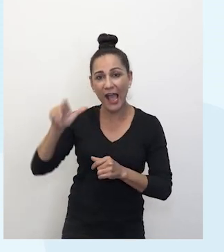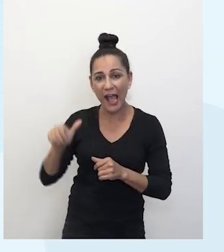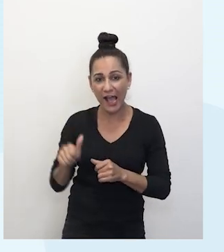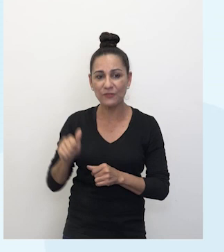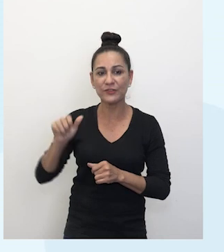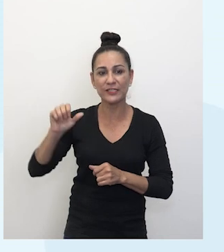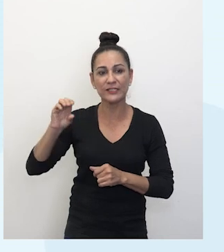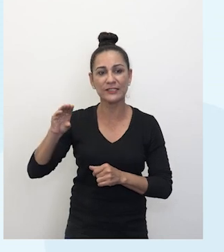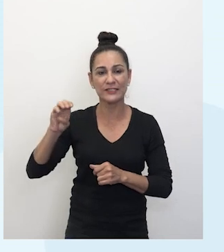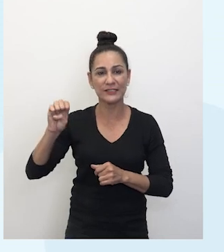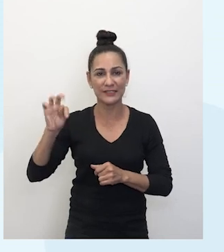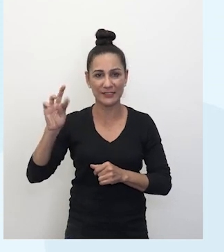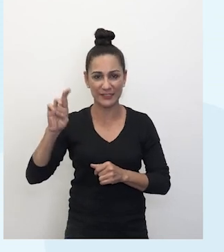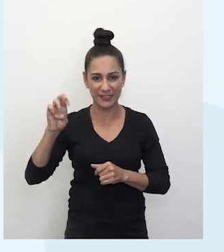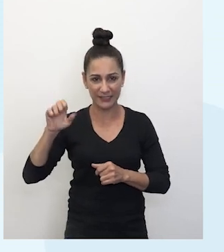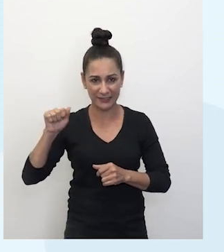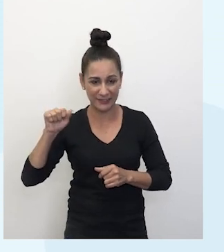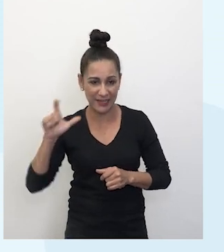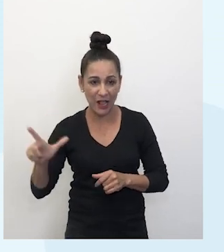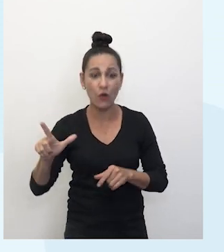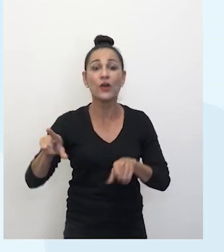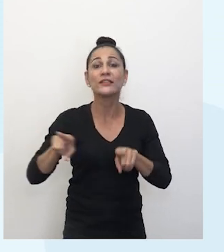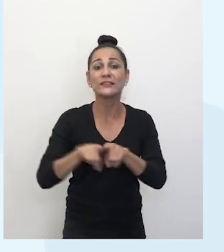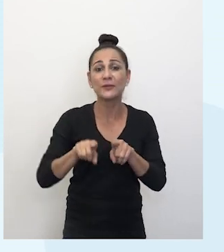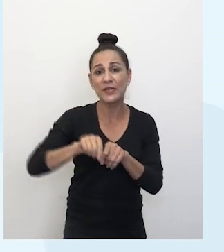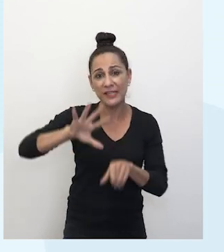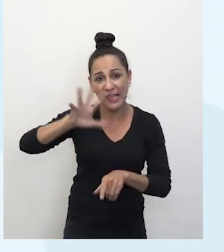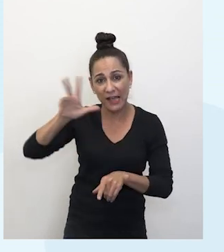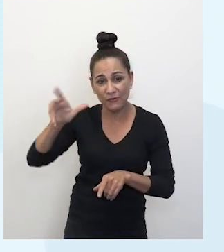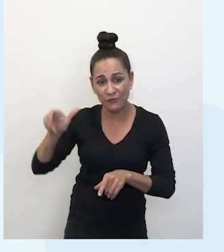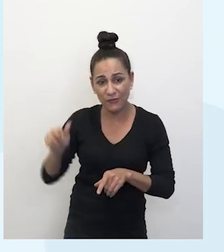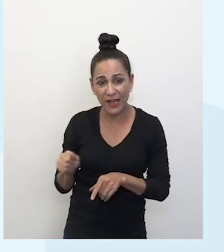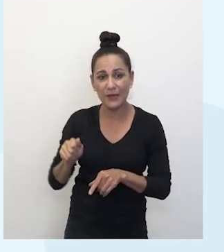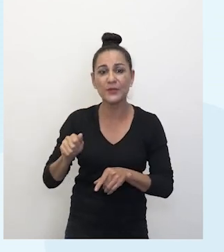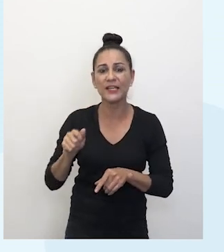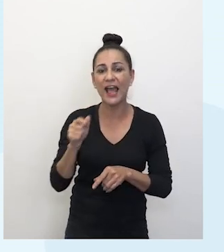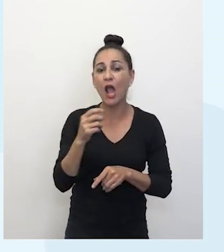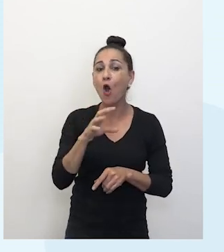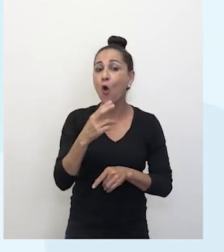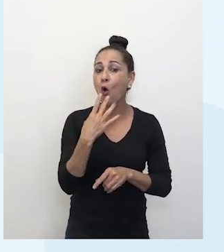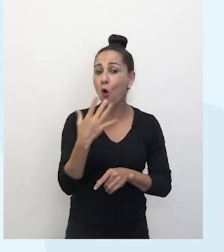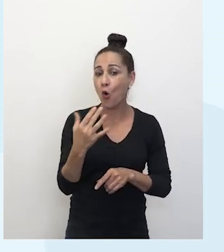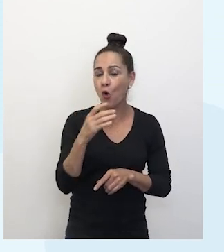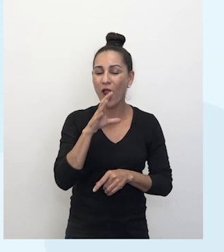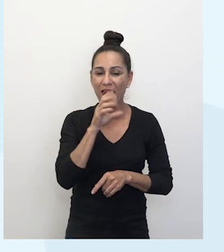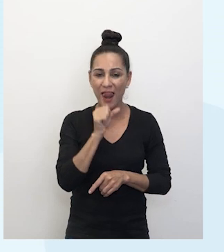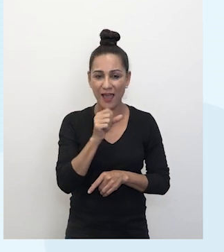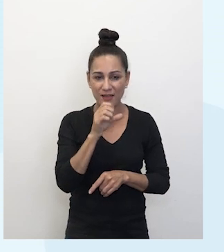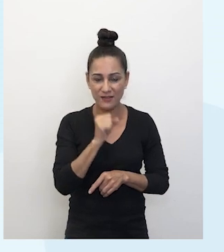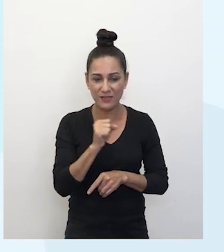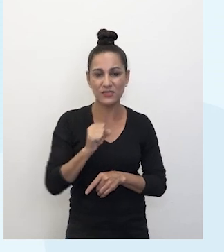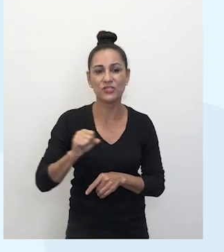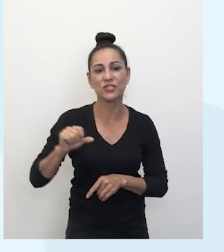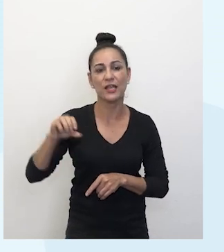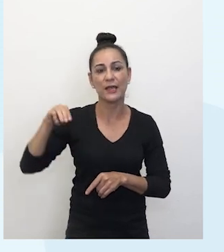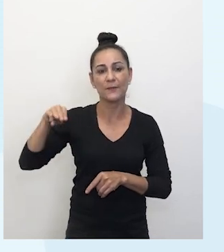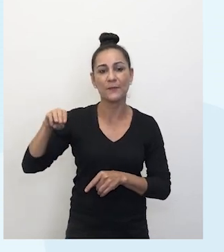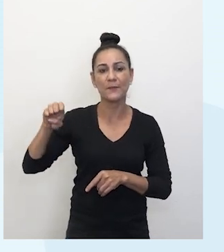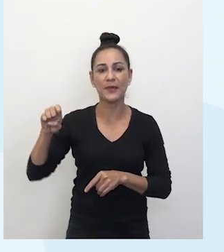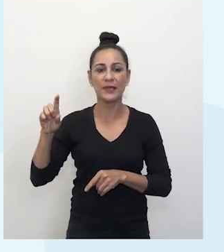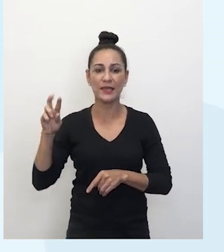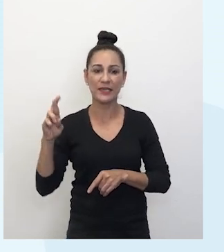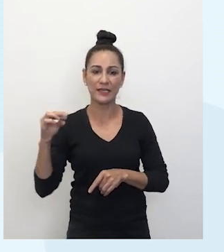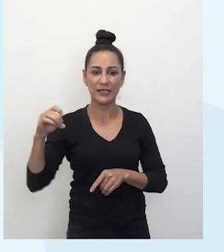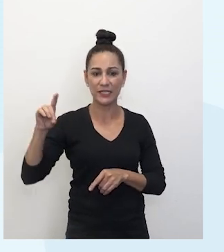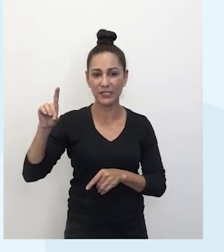mais aí para o centro temos aí a África Oriental que está em laranja que é a parte aí do Leste né